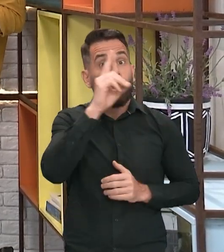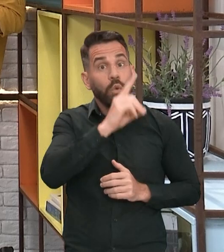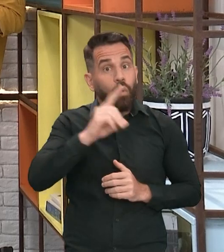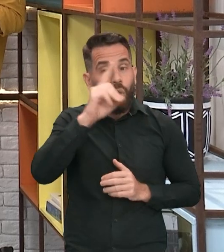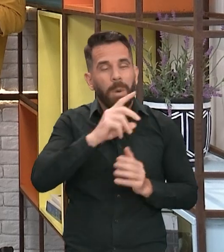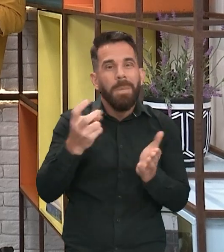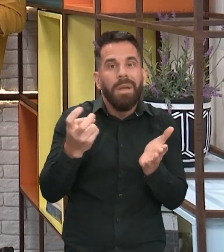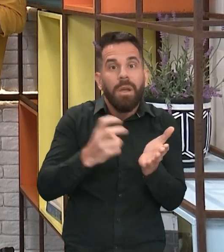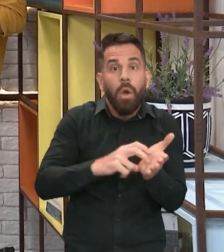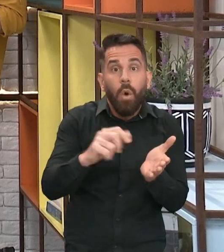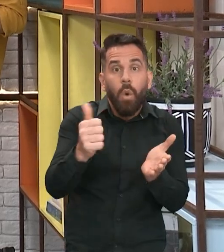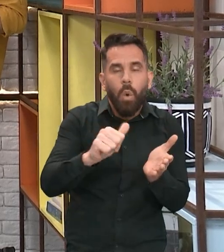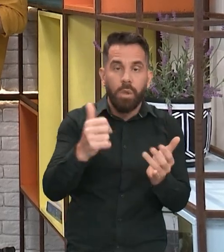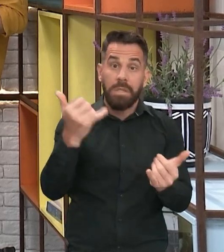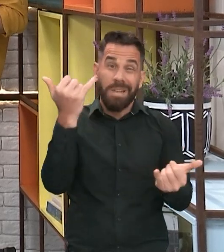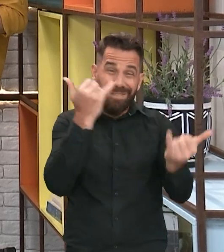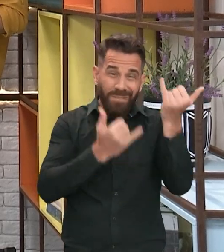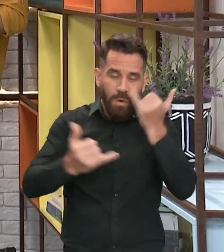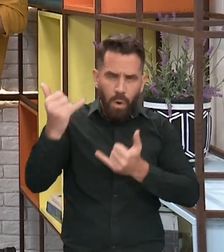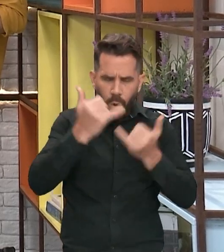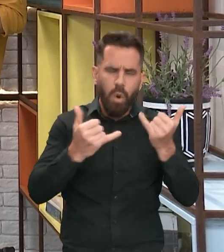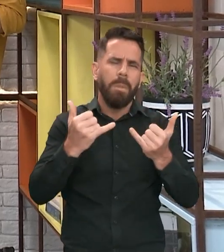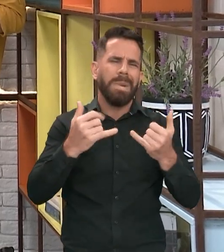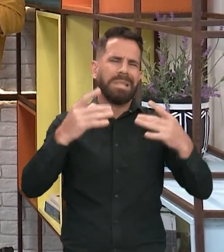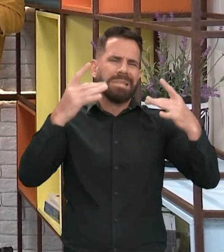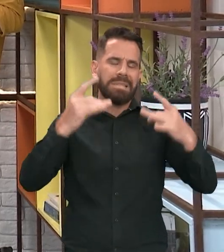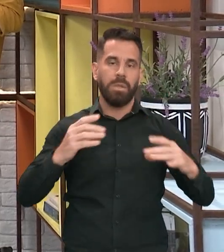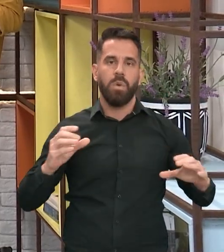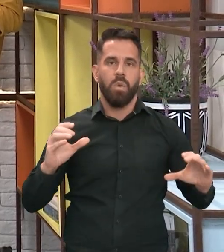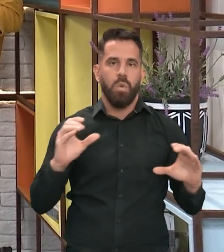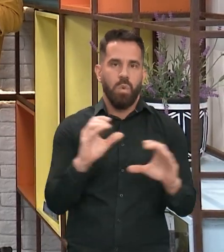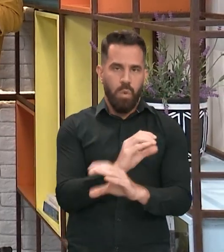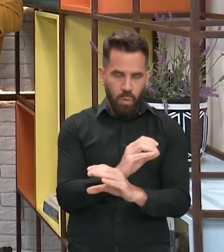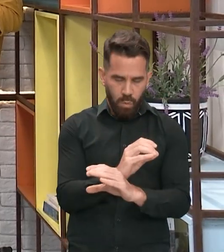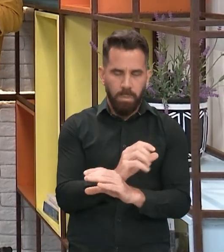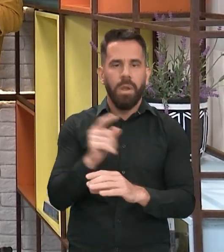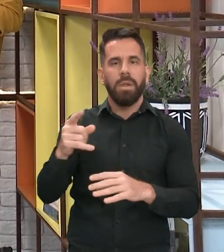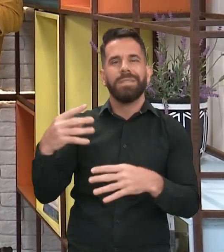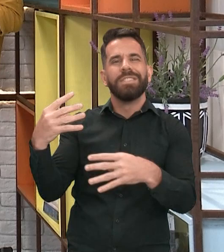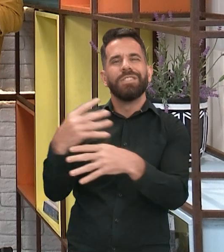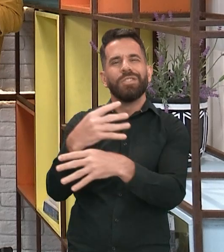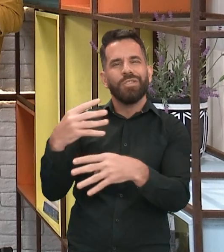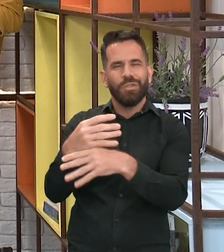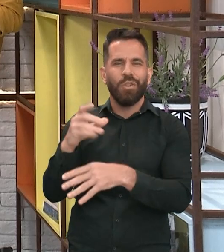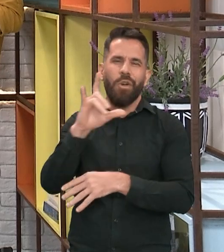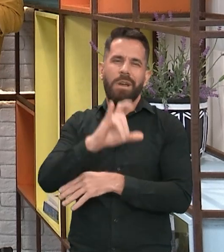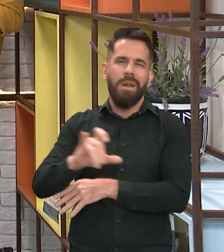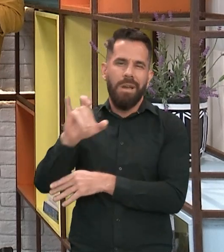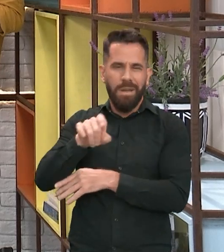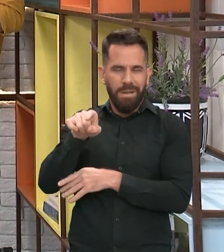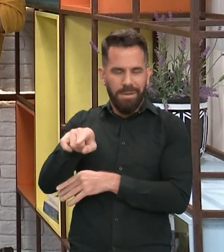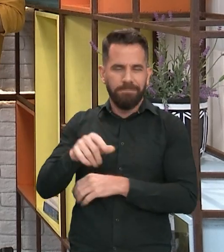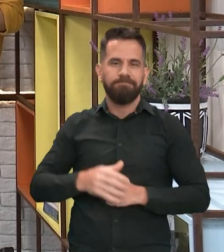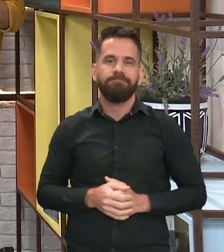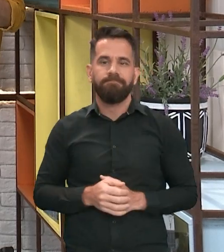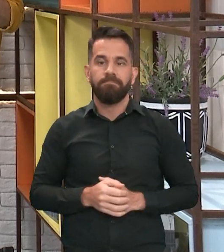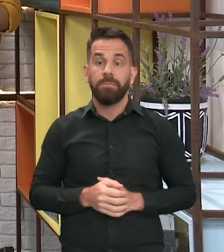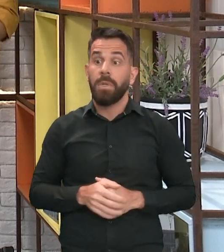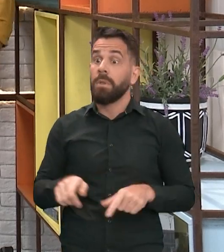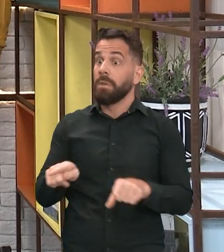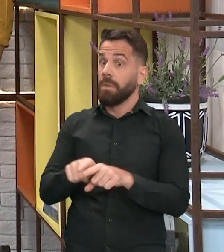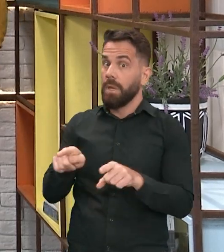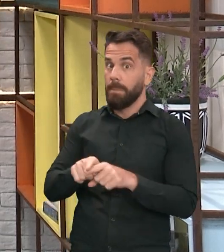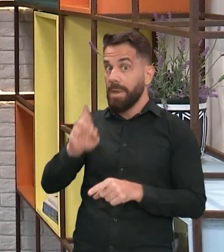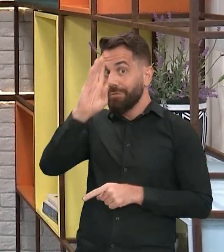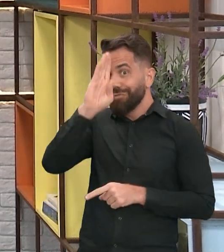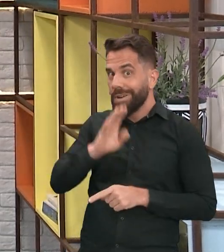horas. Para mais informações, acesse o Instagram, @Escola Basileu Franca, sem a cedilha, tá? E o melhor de tudo, gente, de